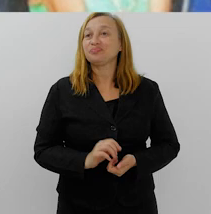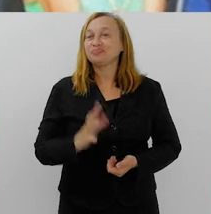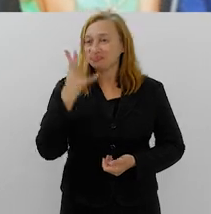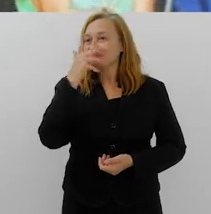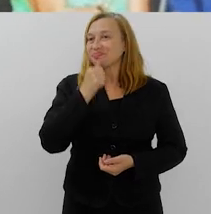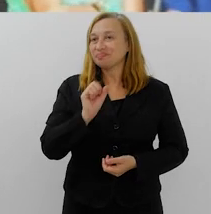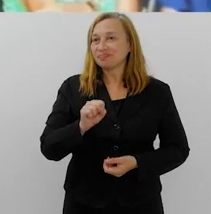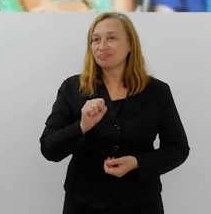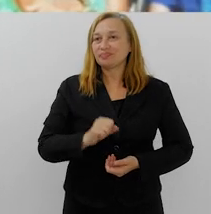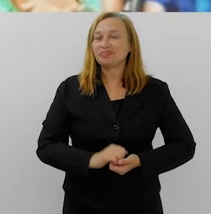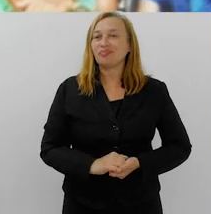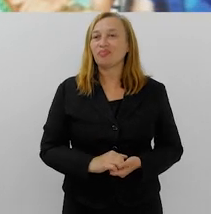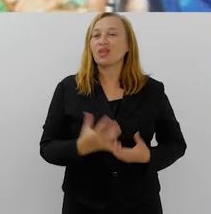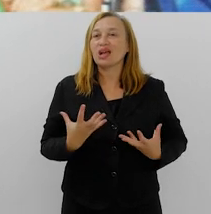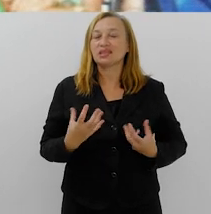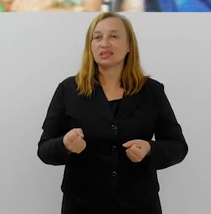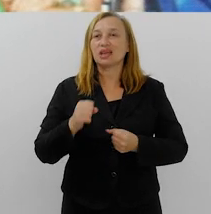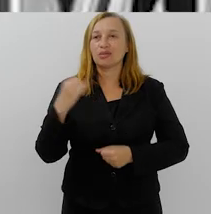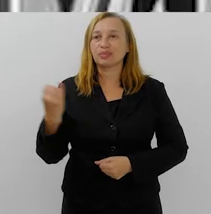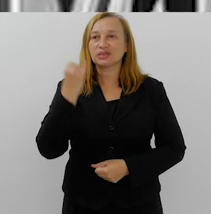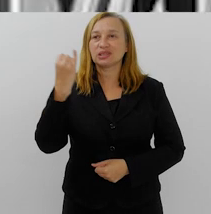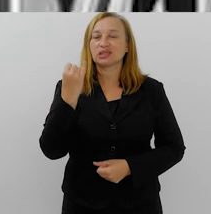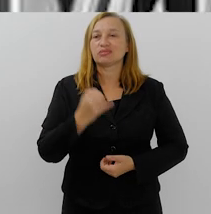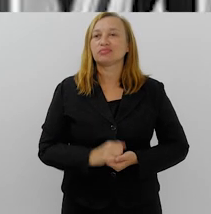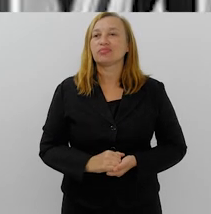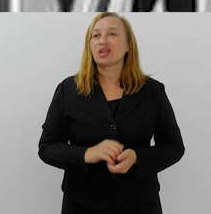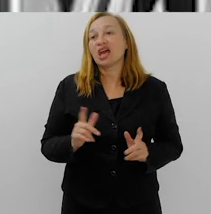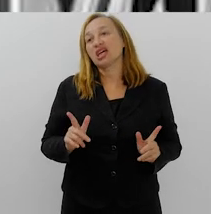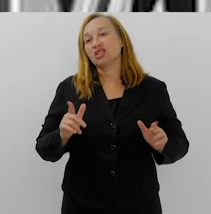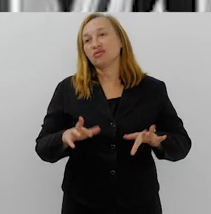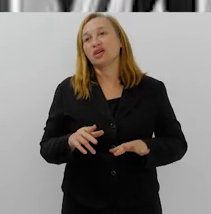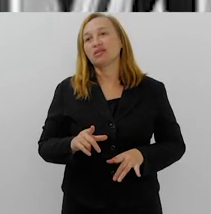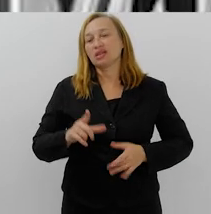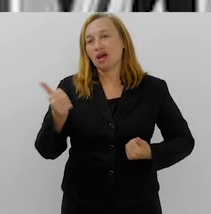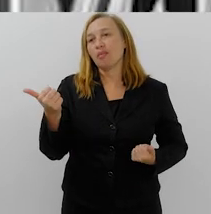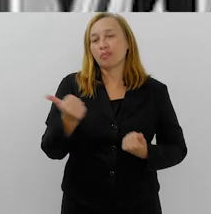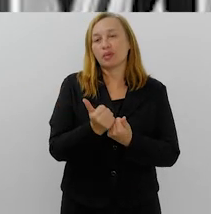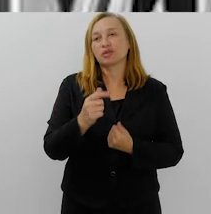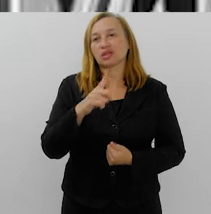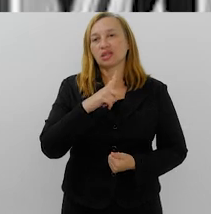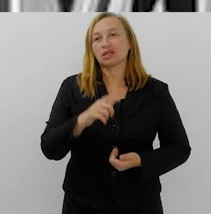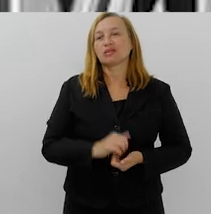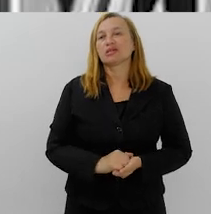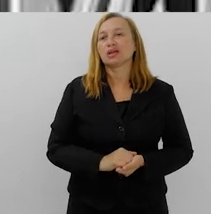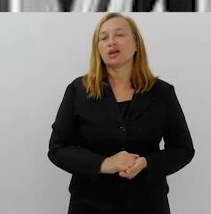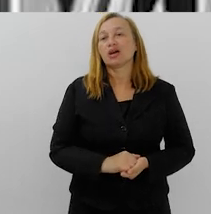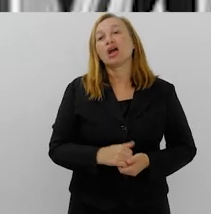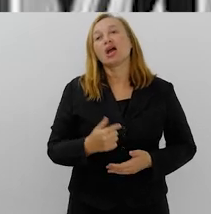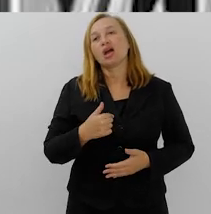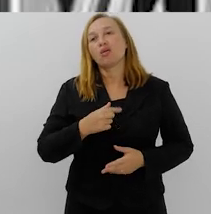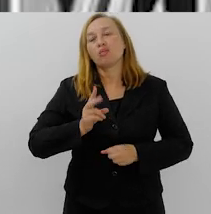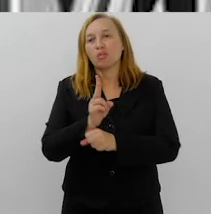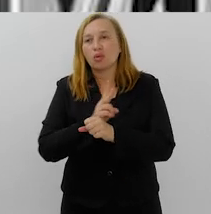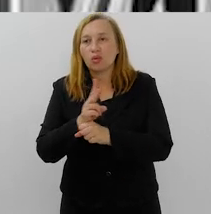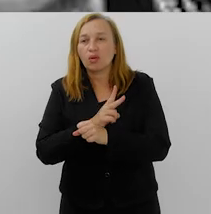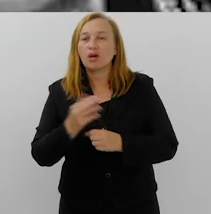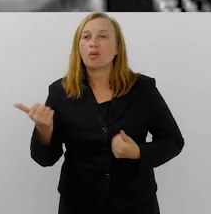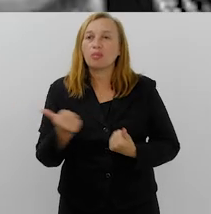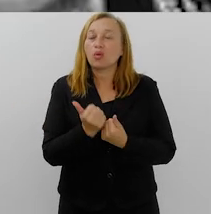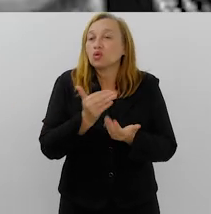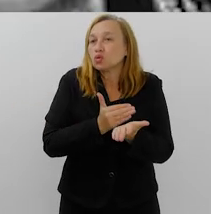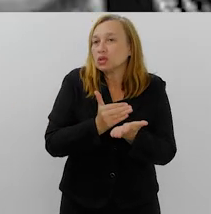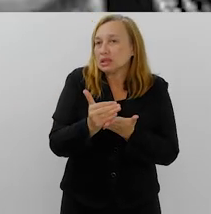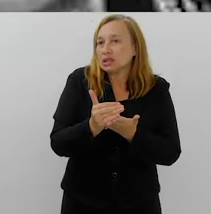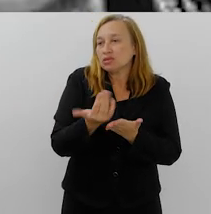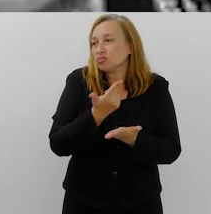então se aceitar e linda então se aceitar é importante então é é muito diferente quando você tem um apoio assim né então eu